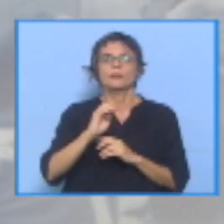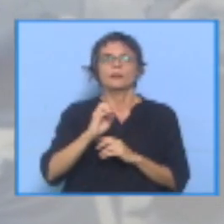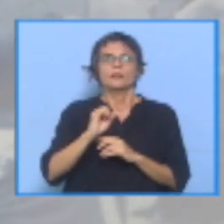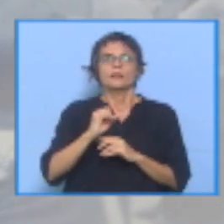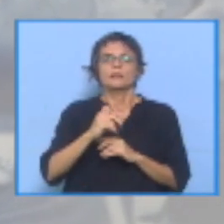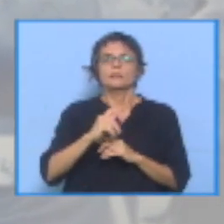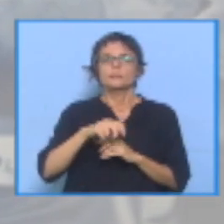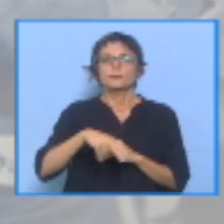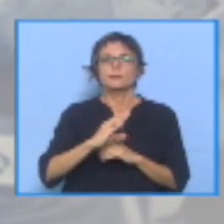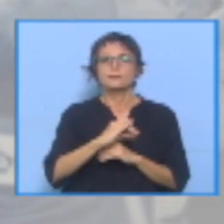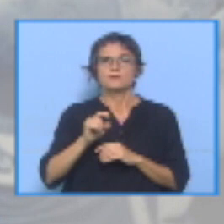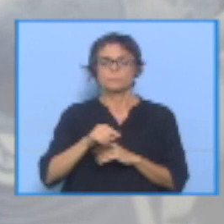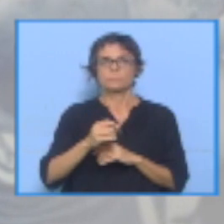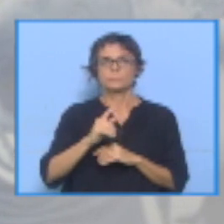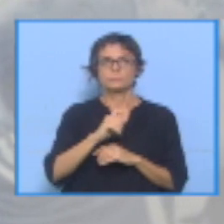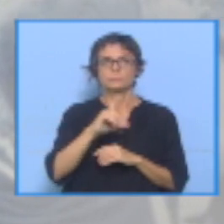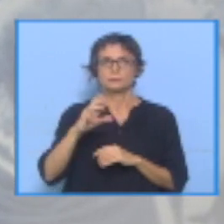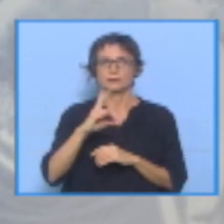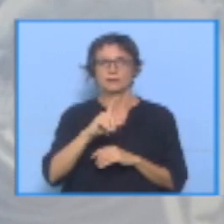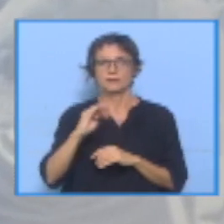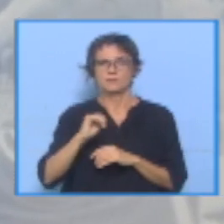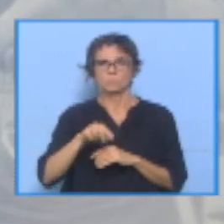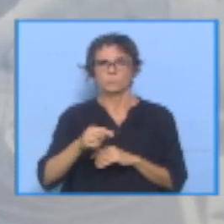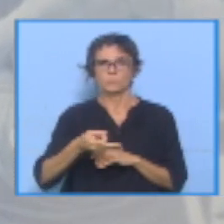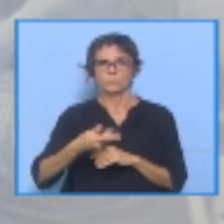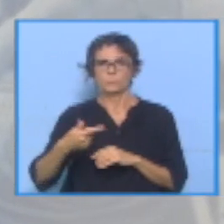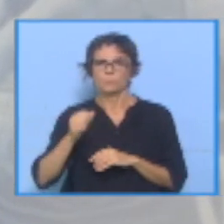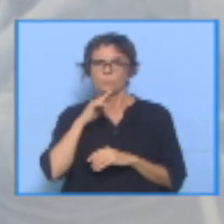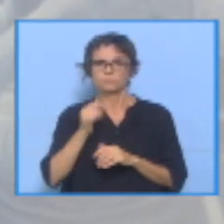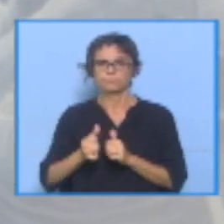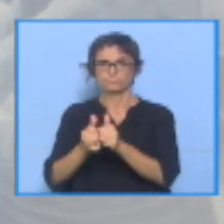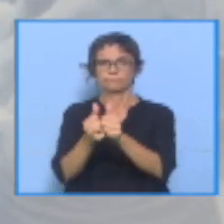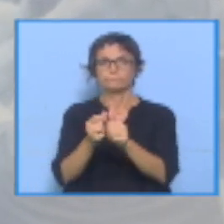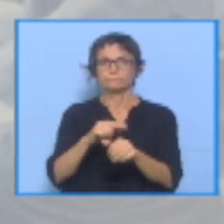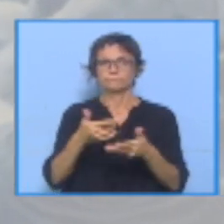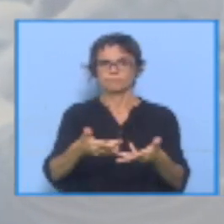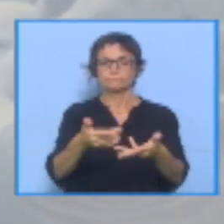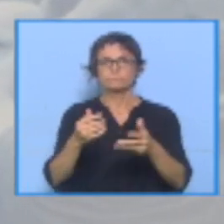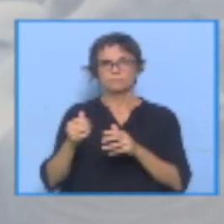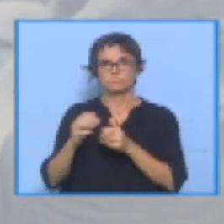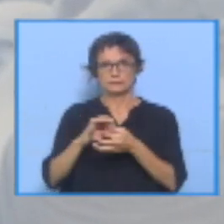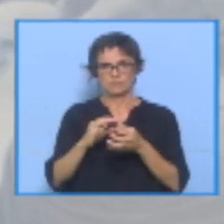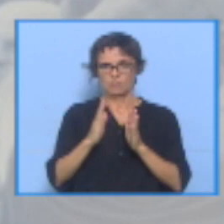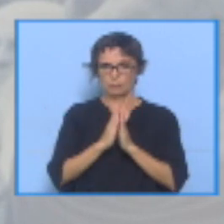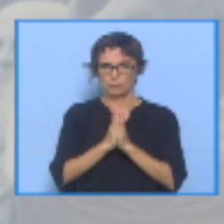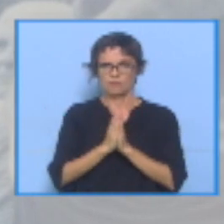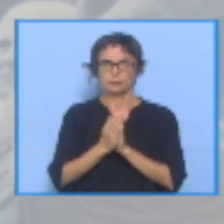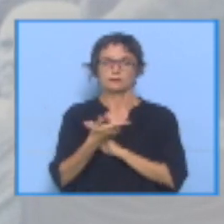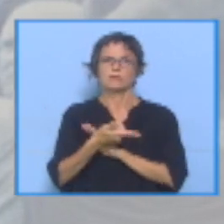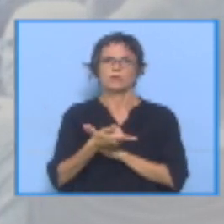Agência.eclésia.pt é este o endereço onde pode acompanhar a atualidade religiosa. Não se trata apenas